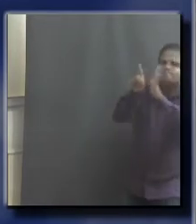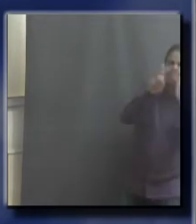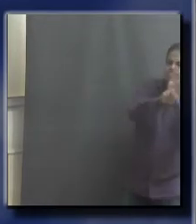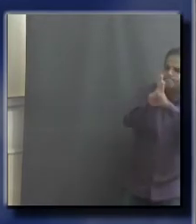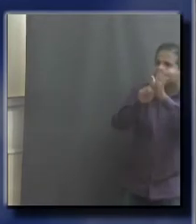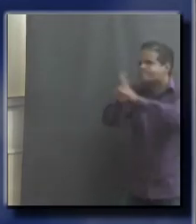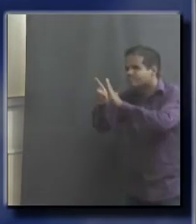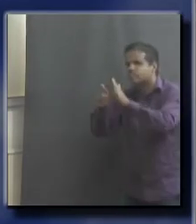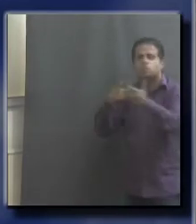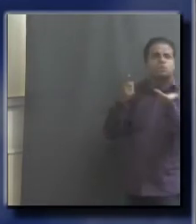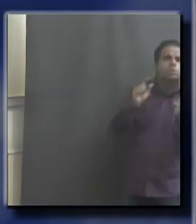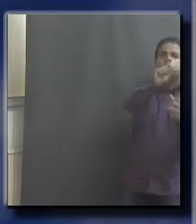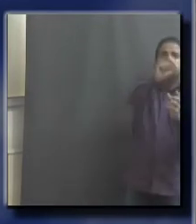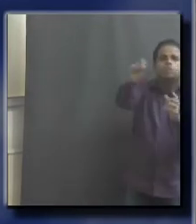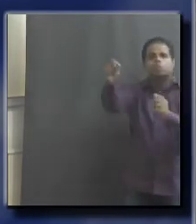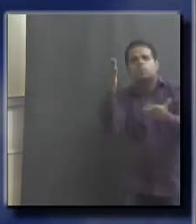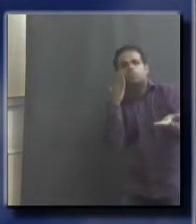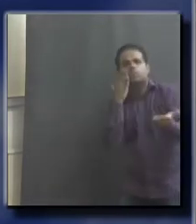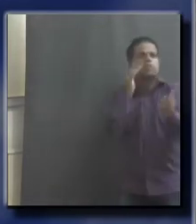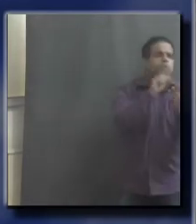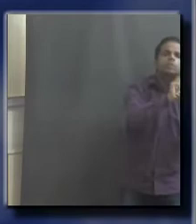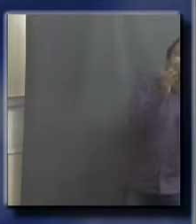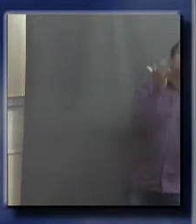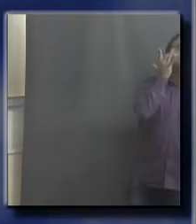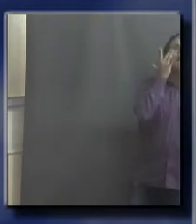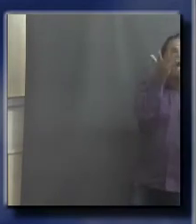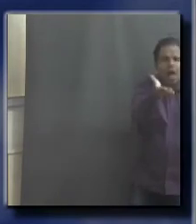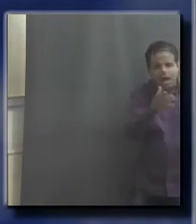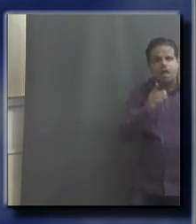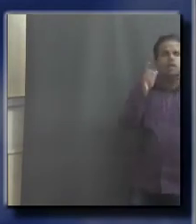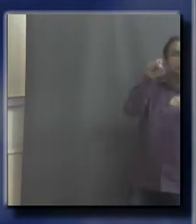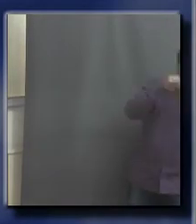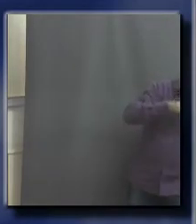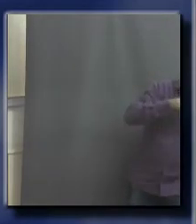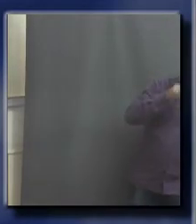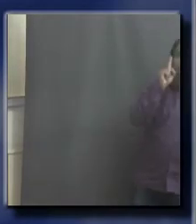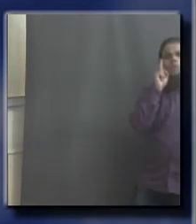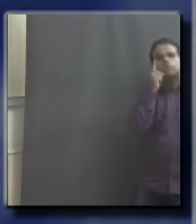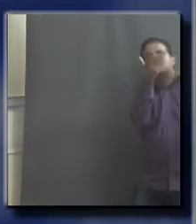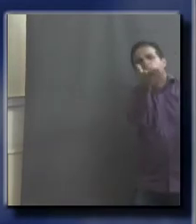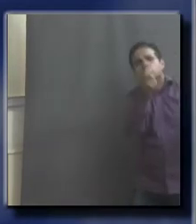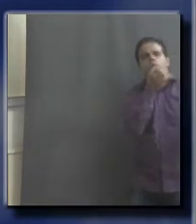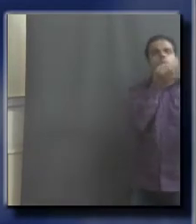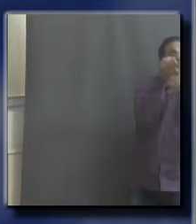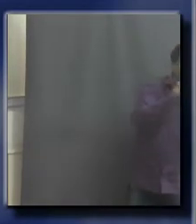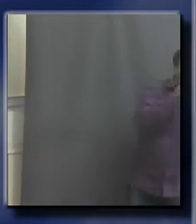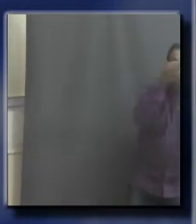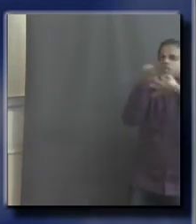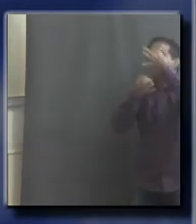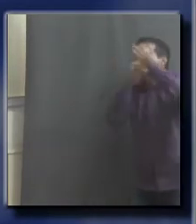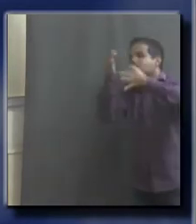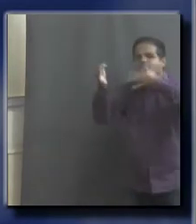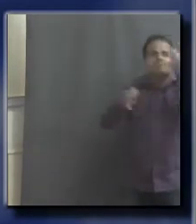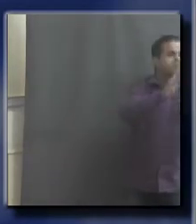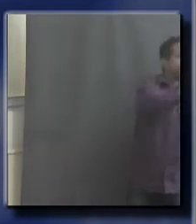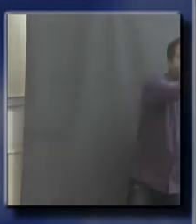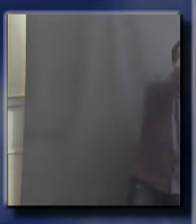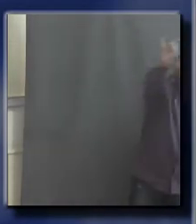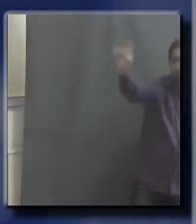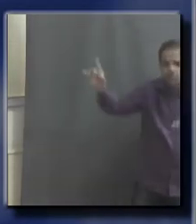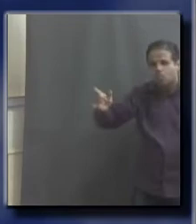também o que as pessoas têm a dizer sobre o que é o cotidiano da formação. Não é? Então, as questões ligadas, por